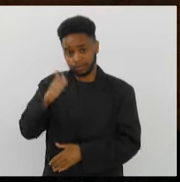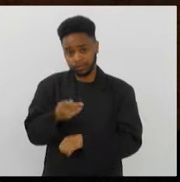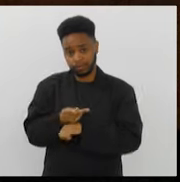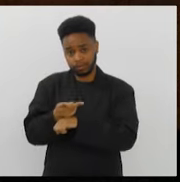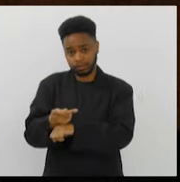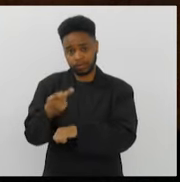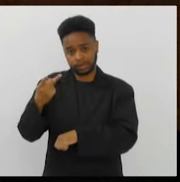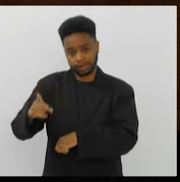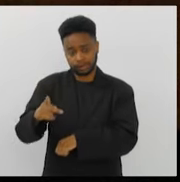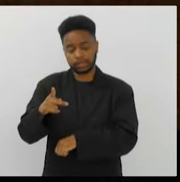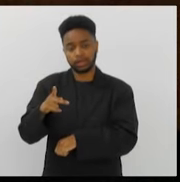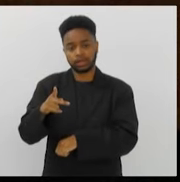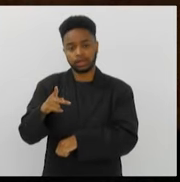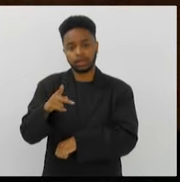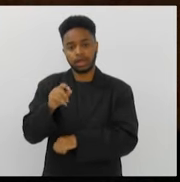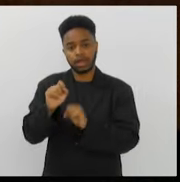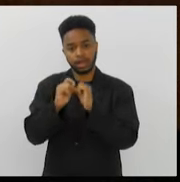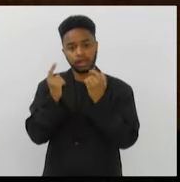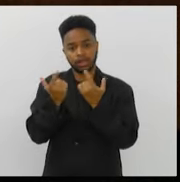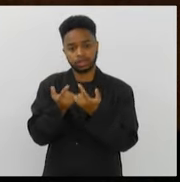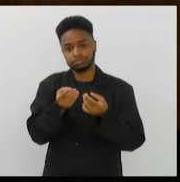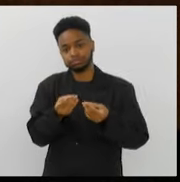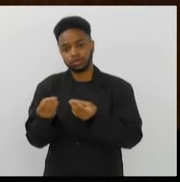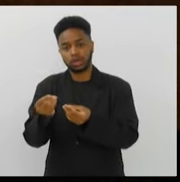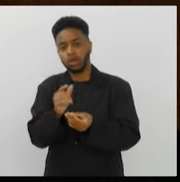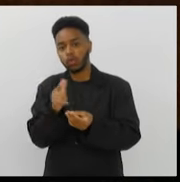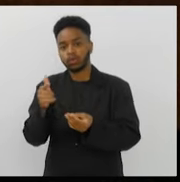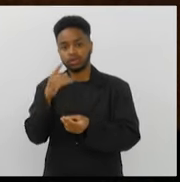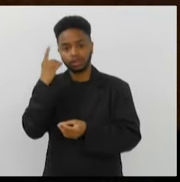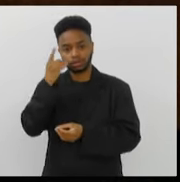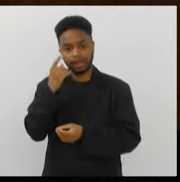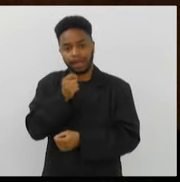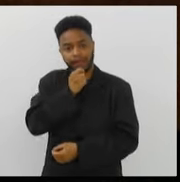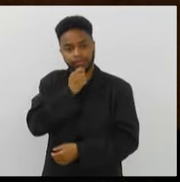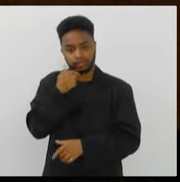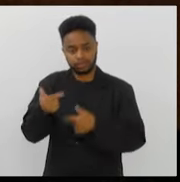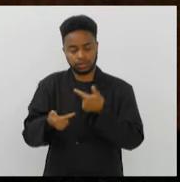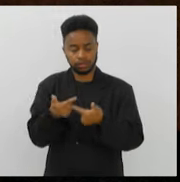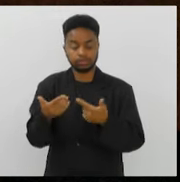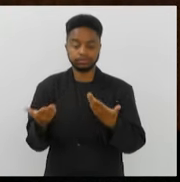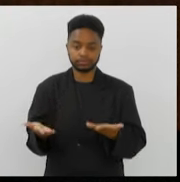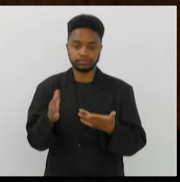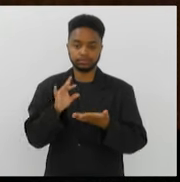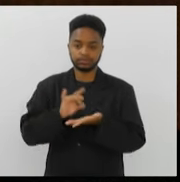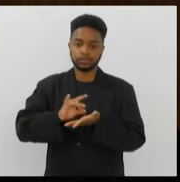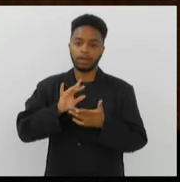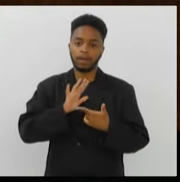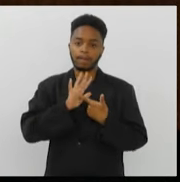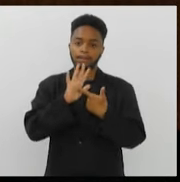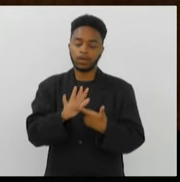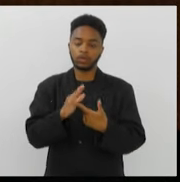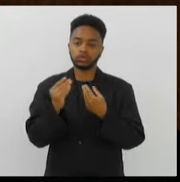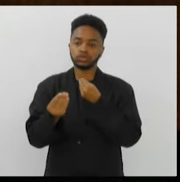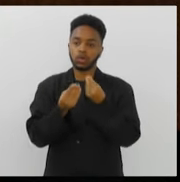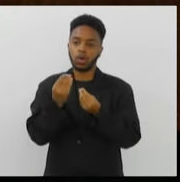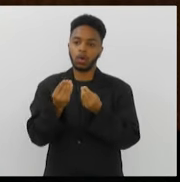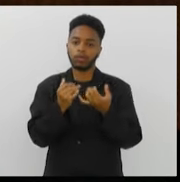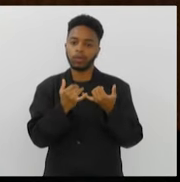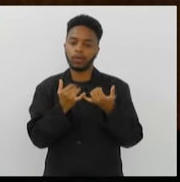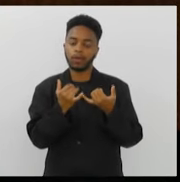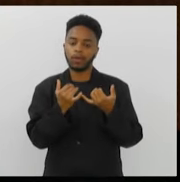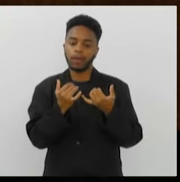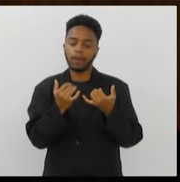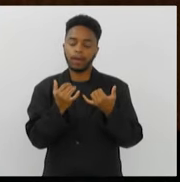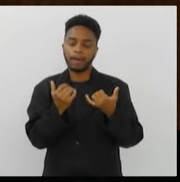outro deputado que ainda esteja no exercício do mandato. Então, isso demonstra uma hombridade muito grande,